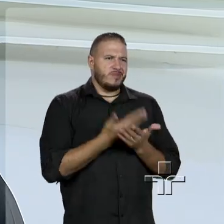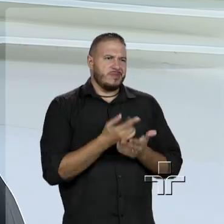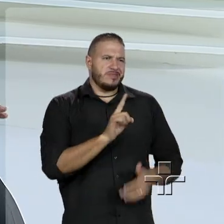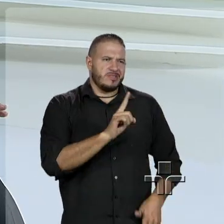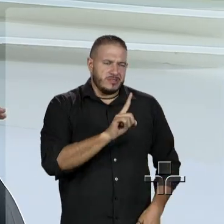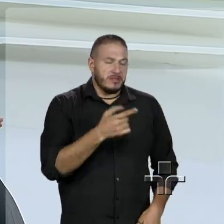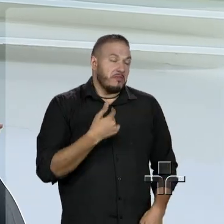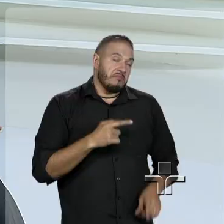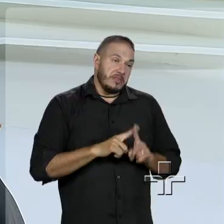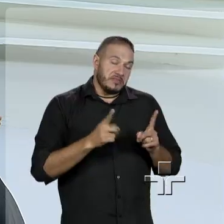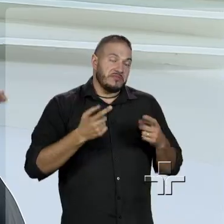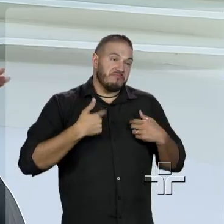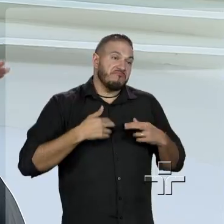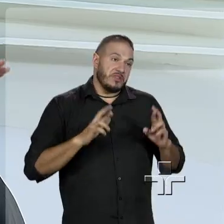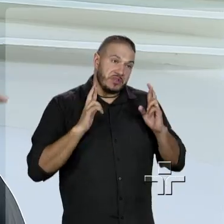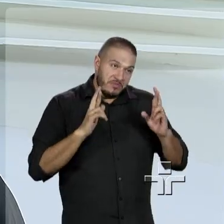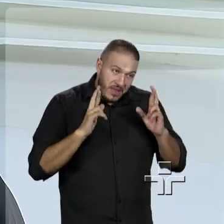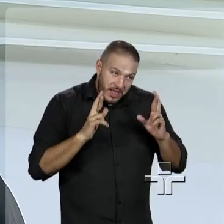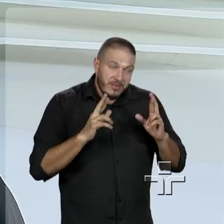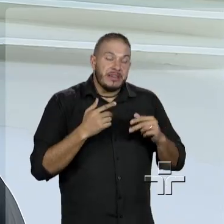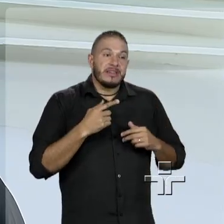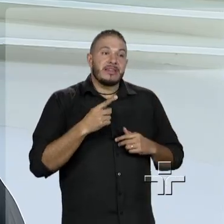Eu só espero que não piore.